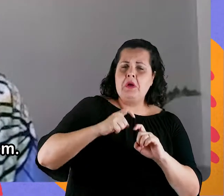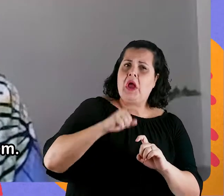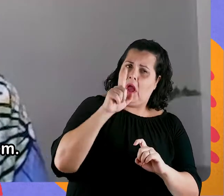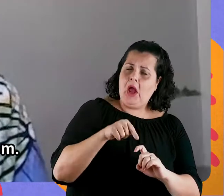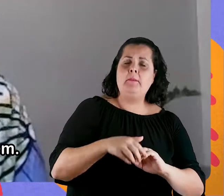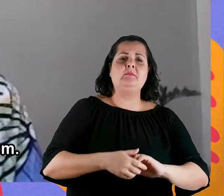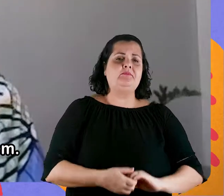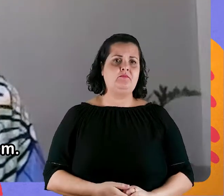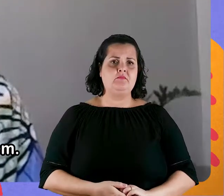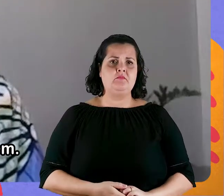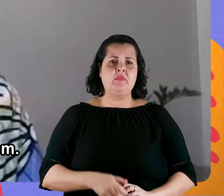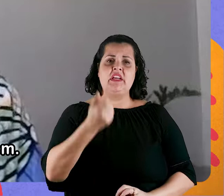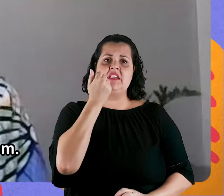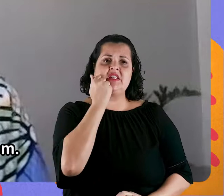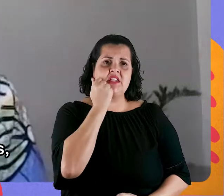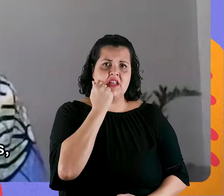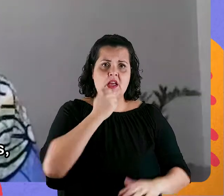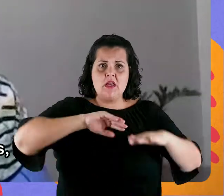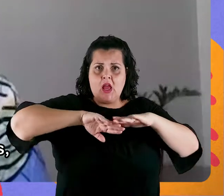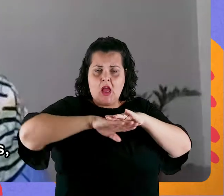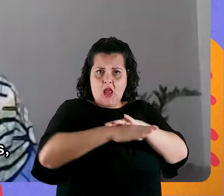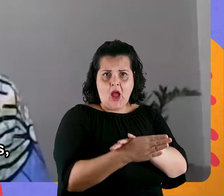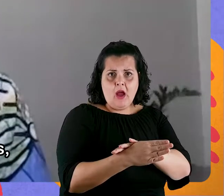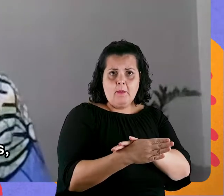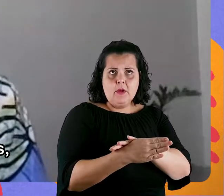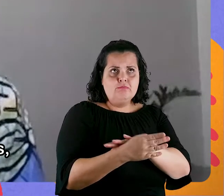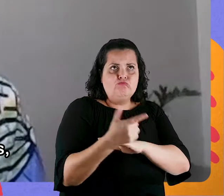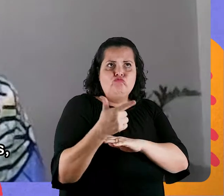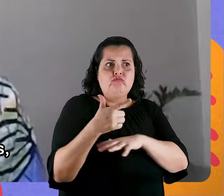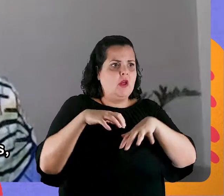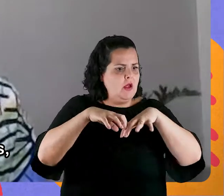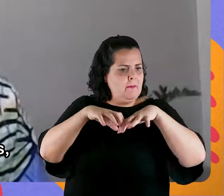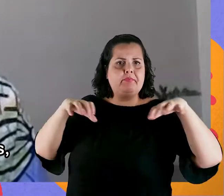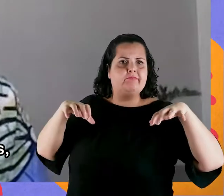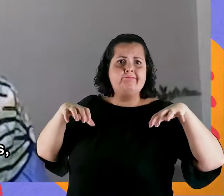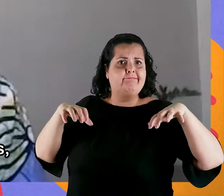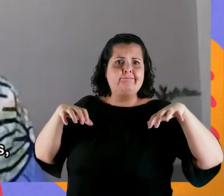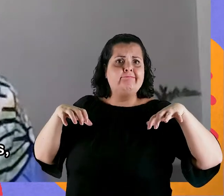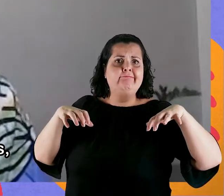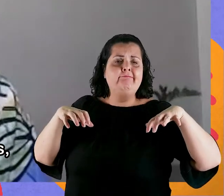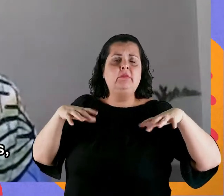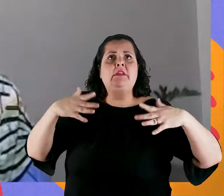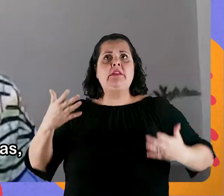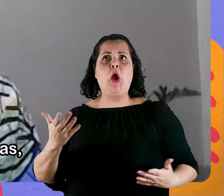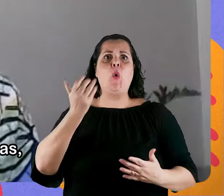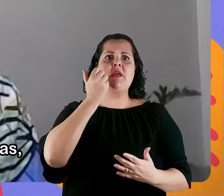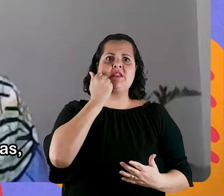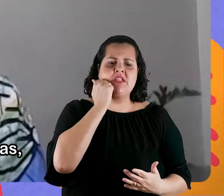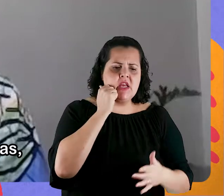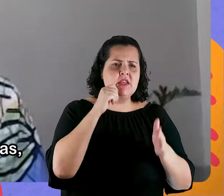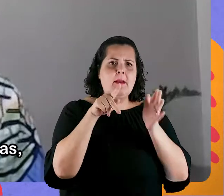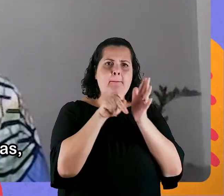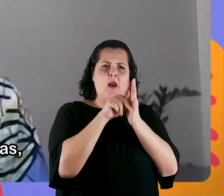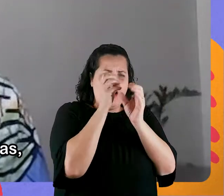são corpos que não se distinguem precisamos discutir e recipiente que emerge das nossas laboratórios que